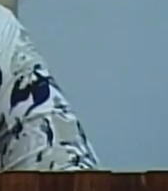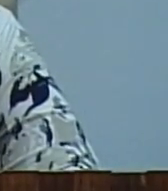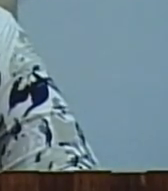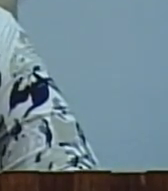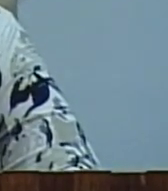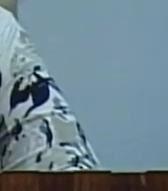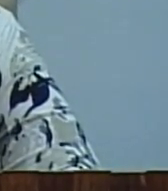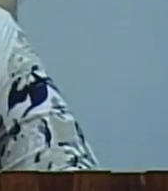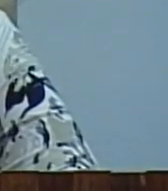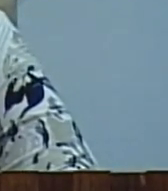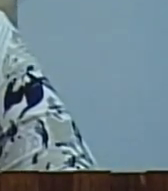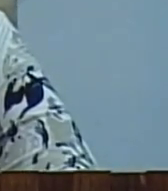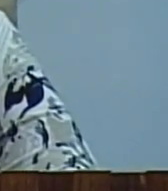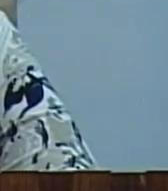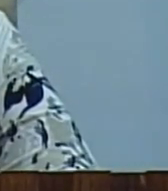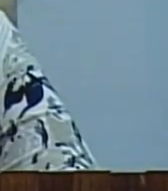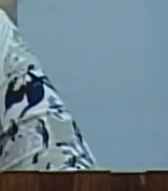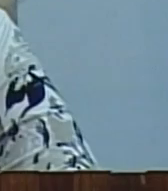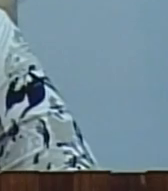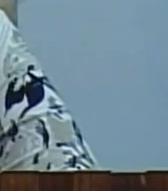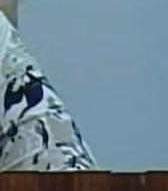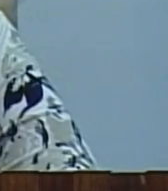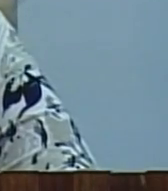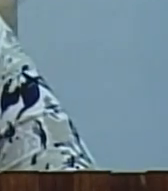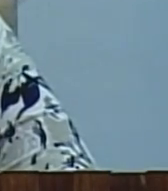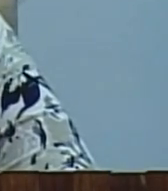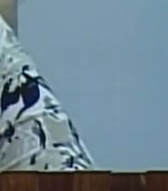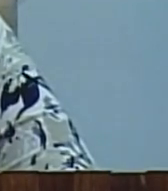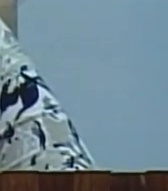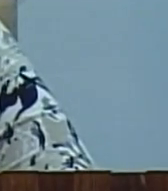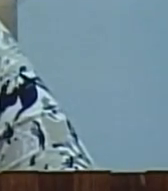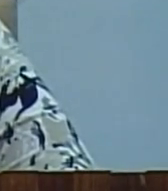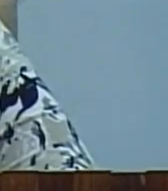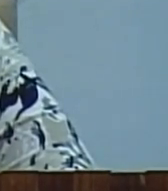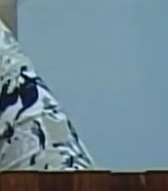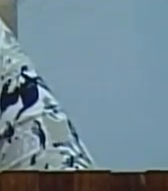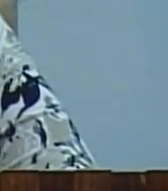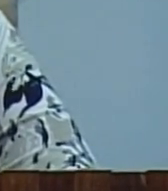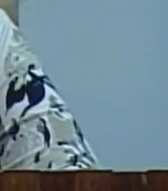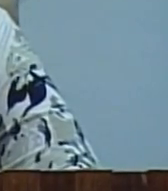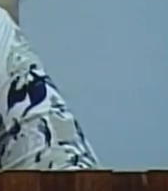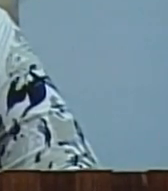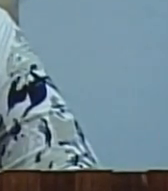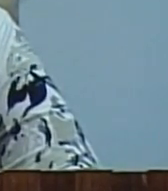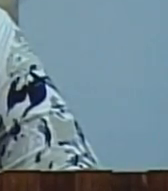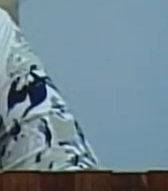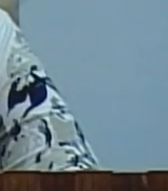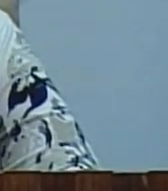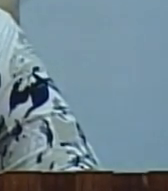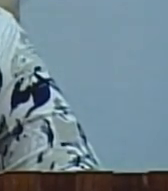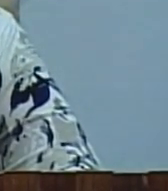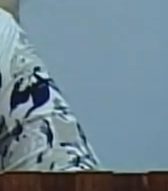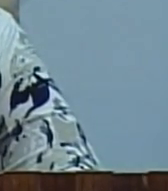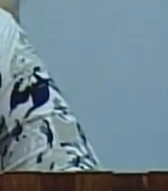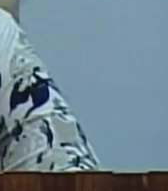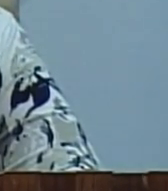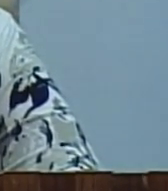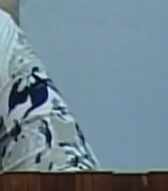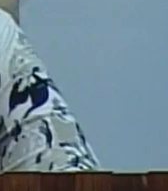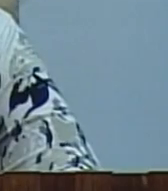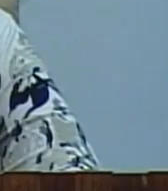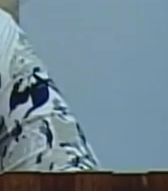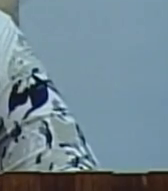governos estaduais e municípios que estão hoje participando dessa nossa teleconferência de mobilização